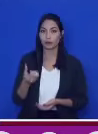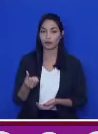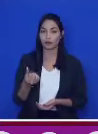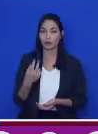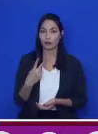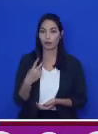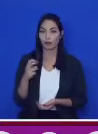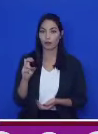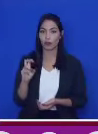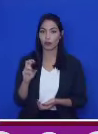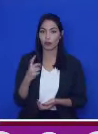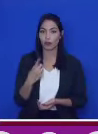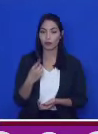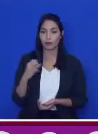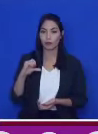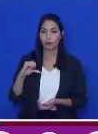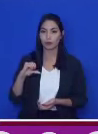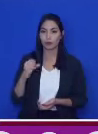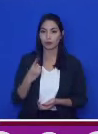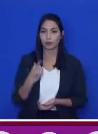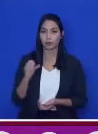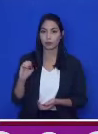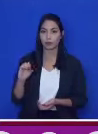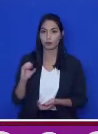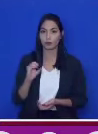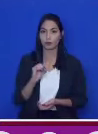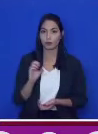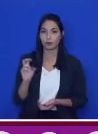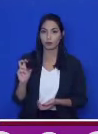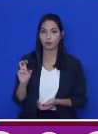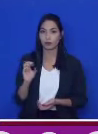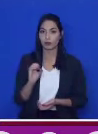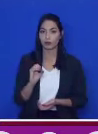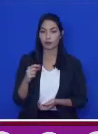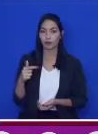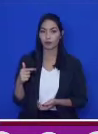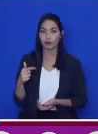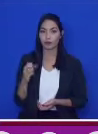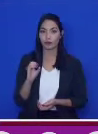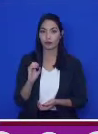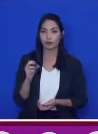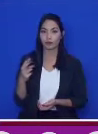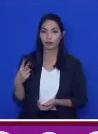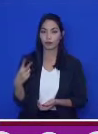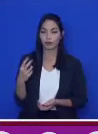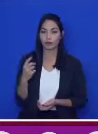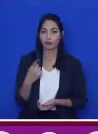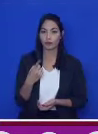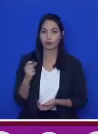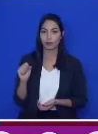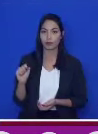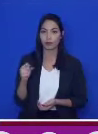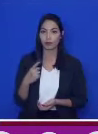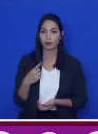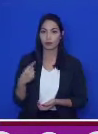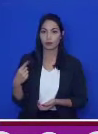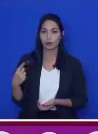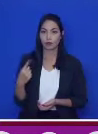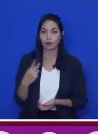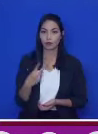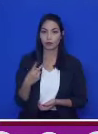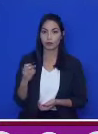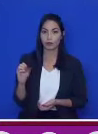06, 25, 19, 10, 05, 07, 02, 18,